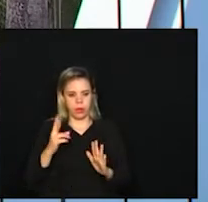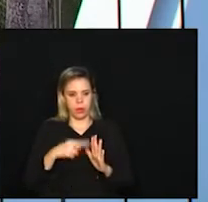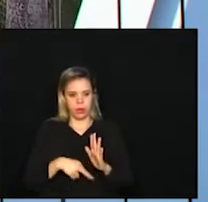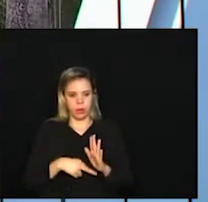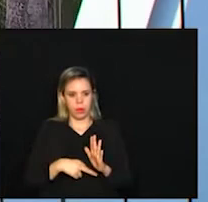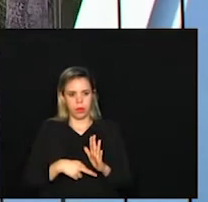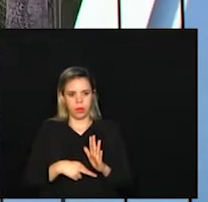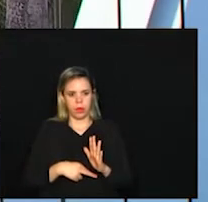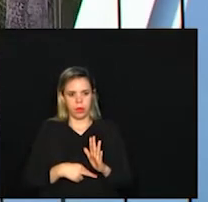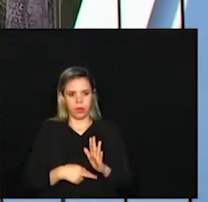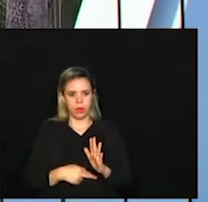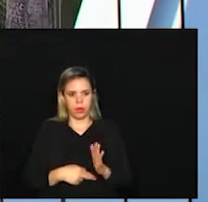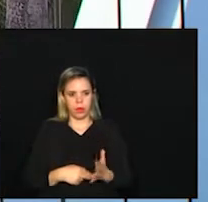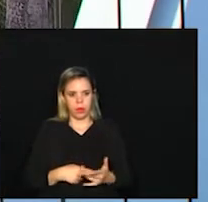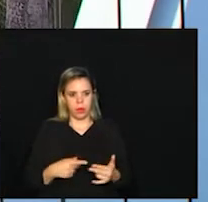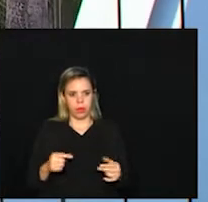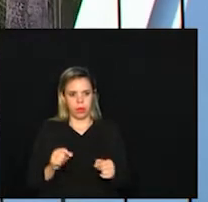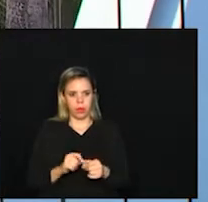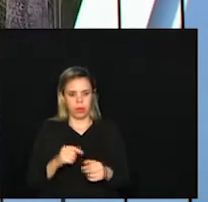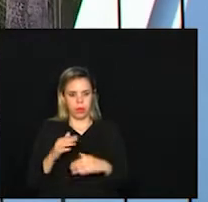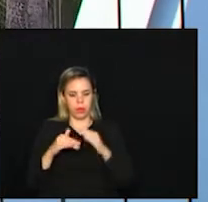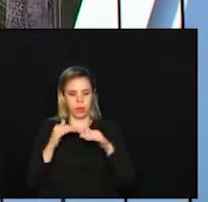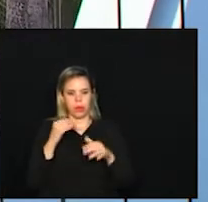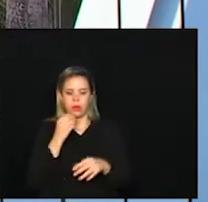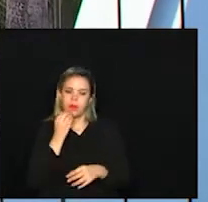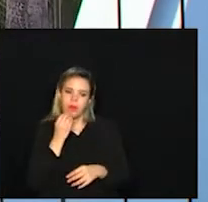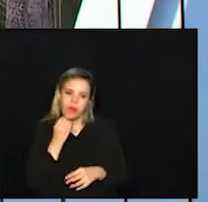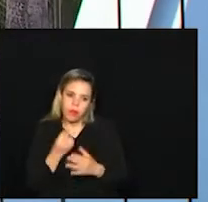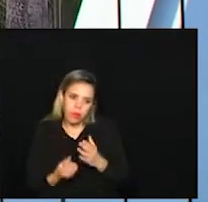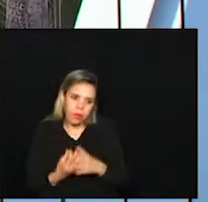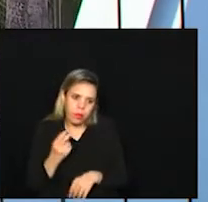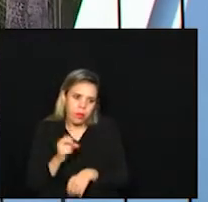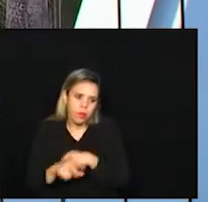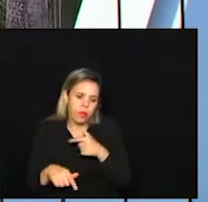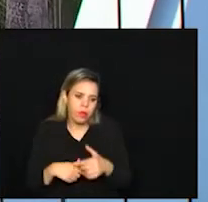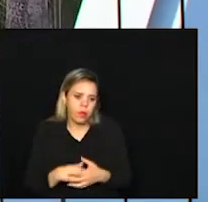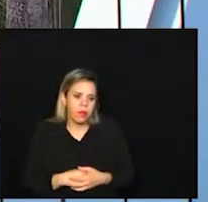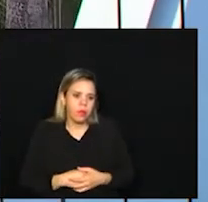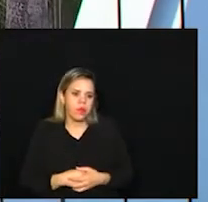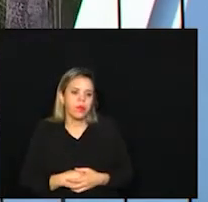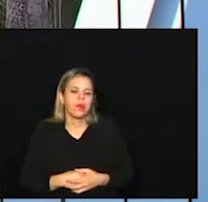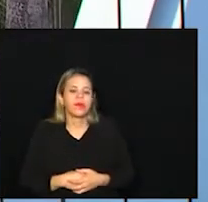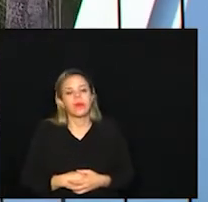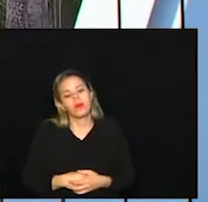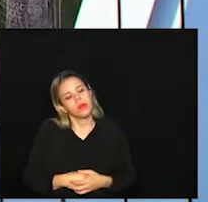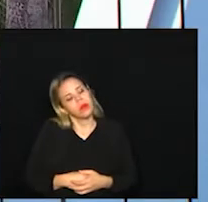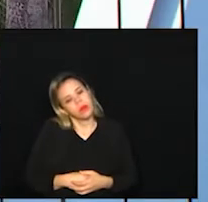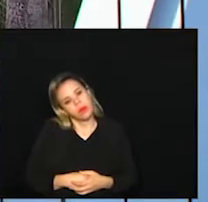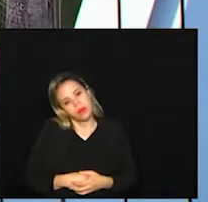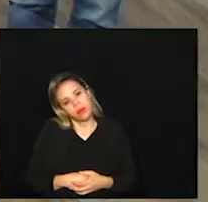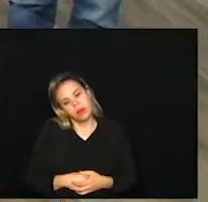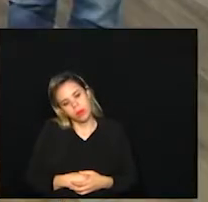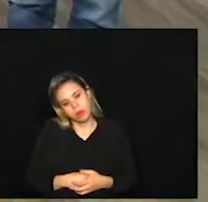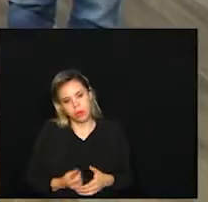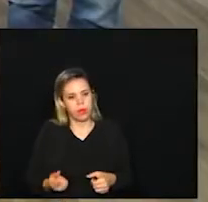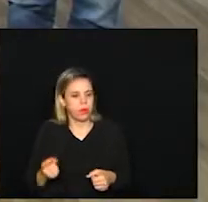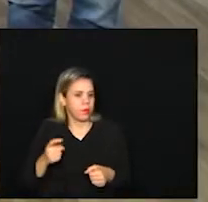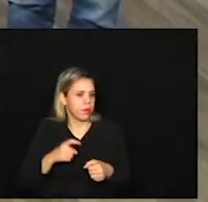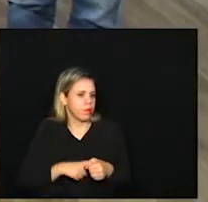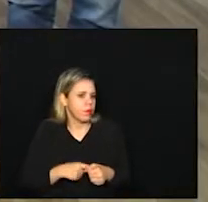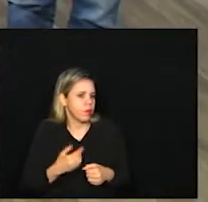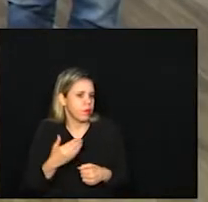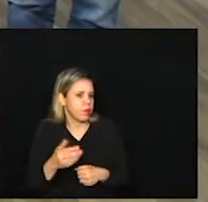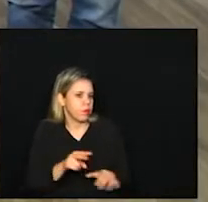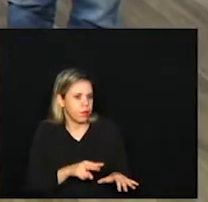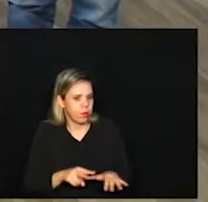relatório relativos a essa questão do desenvolvimento da geração de empregos para o distrito voltando